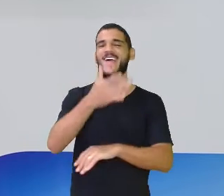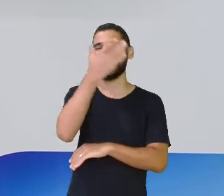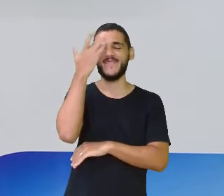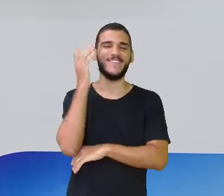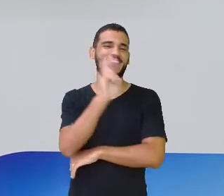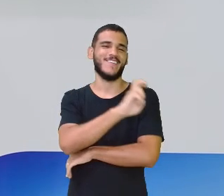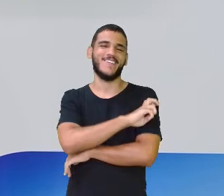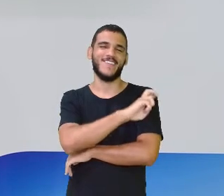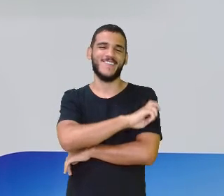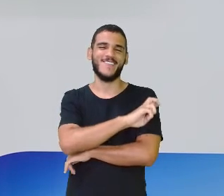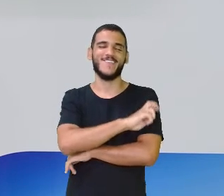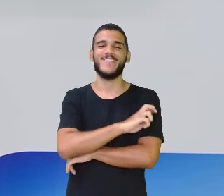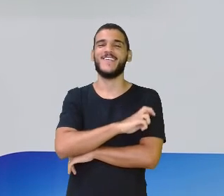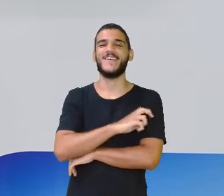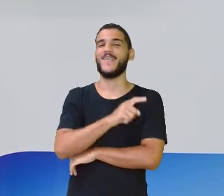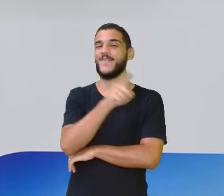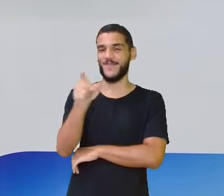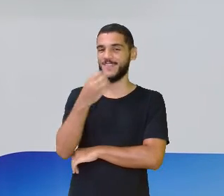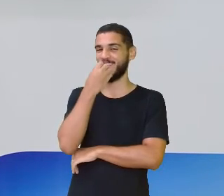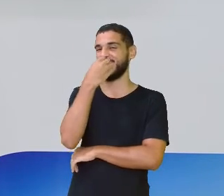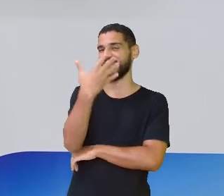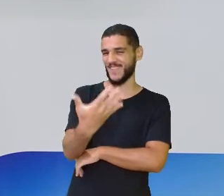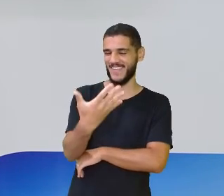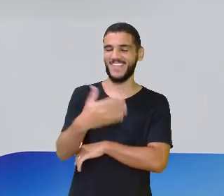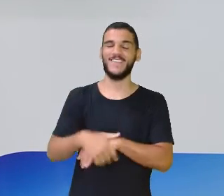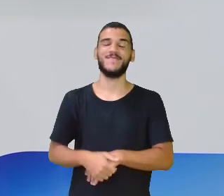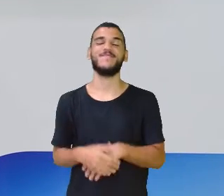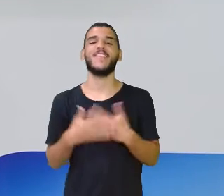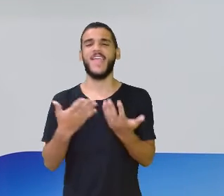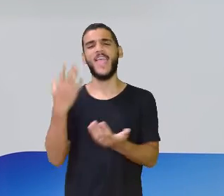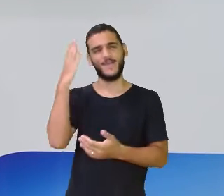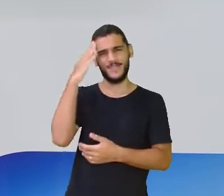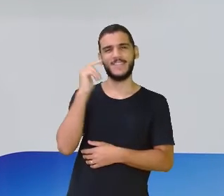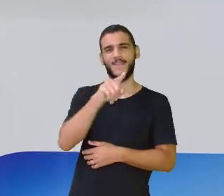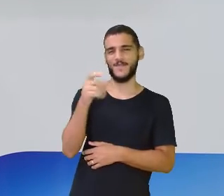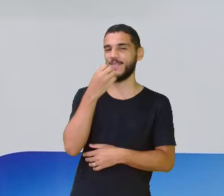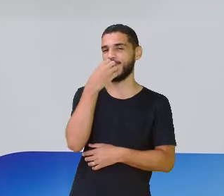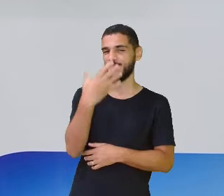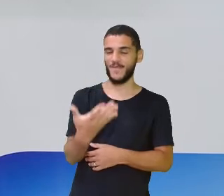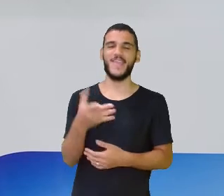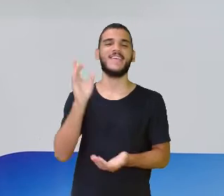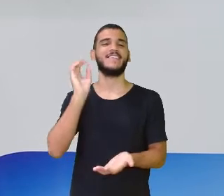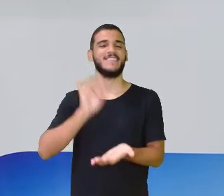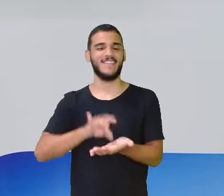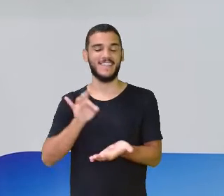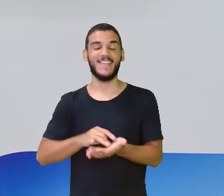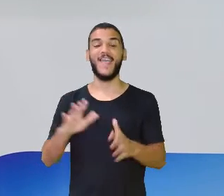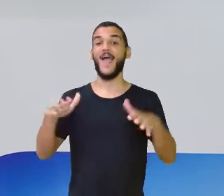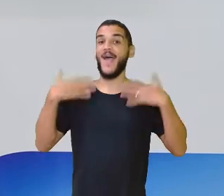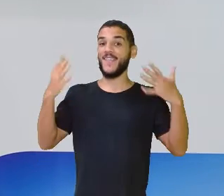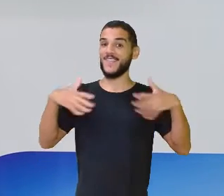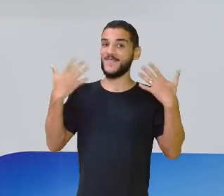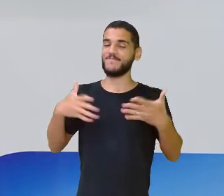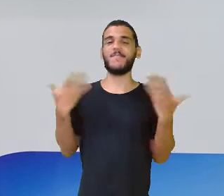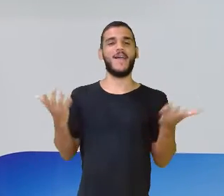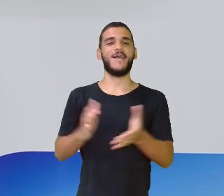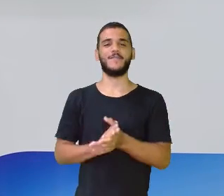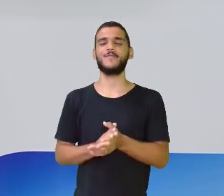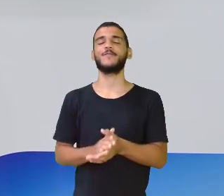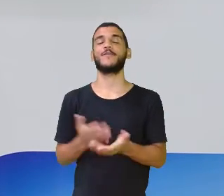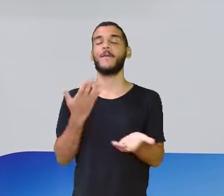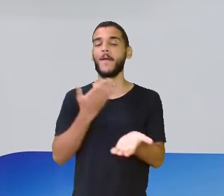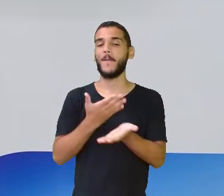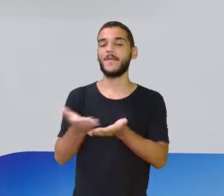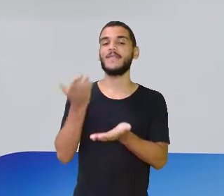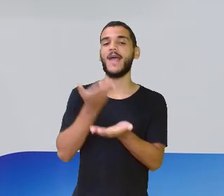ainda do quinto ano, como é que vocês estão? Sei que estão bem, tenho certeza disso, e muito animados, dispostos para